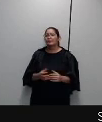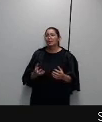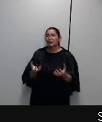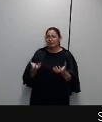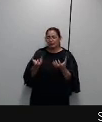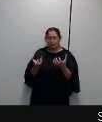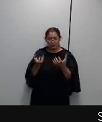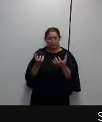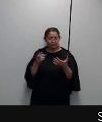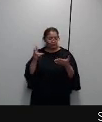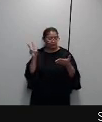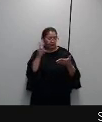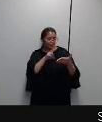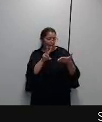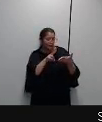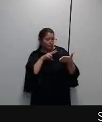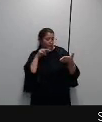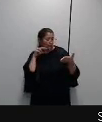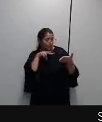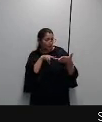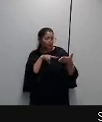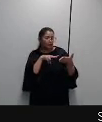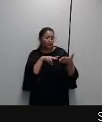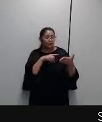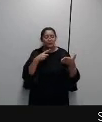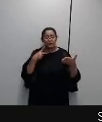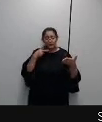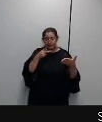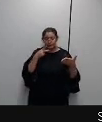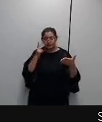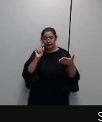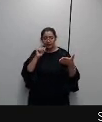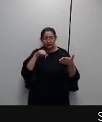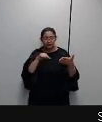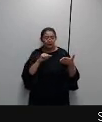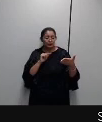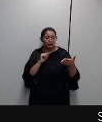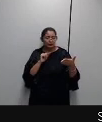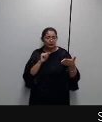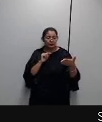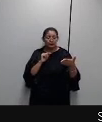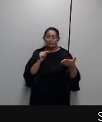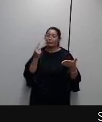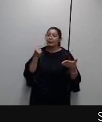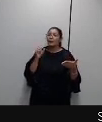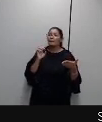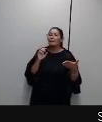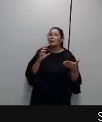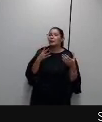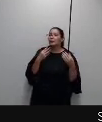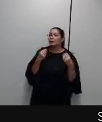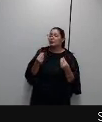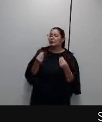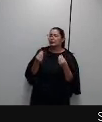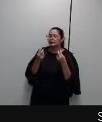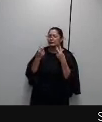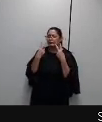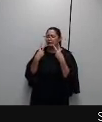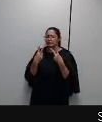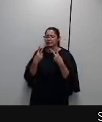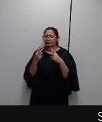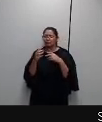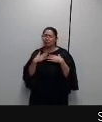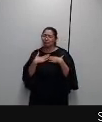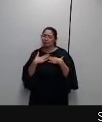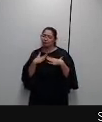preclusão e parecendo discutir tu não é o isso assim a minha impressão de que não seria não haveria